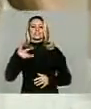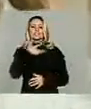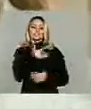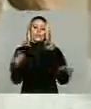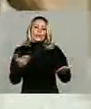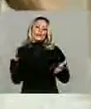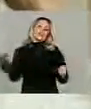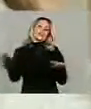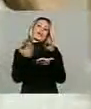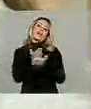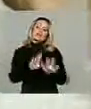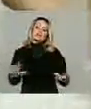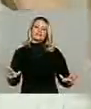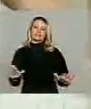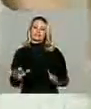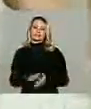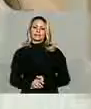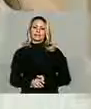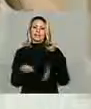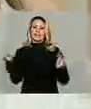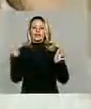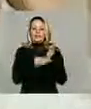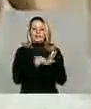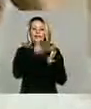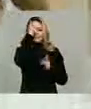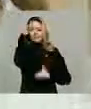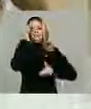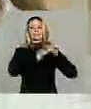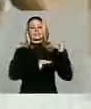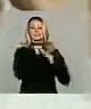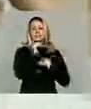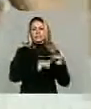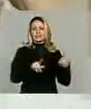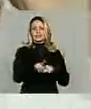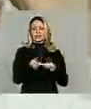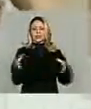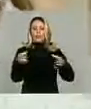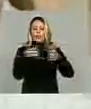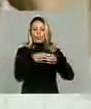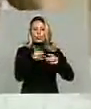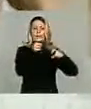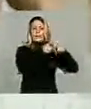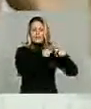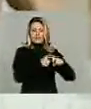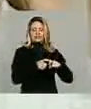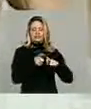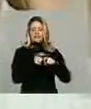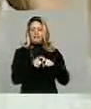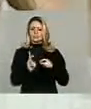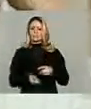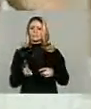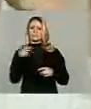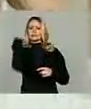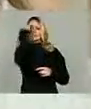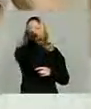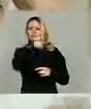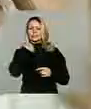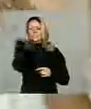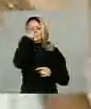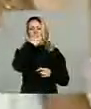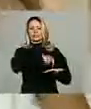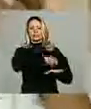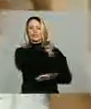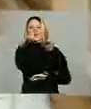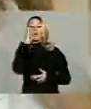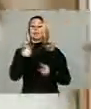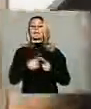atualmente não tem sido feito mais. Então, falta de pessoal de enfermagem, corpo de enfermagem, médicos 24 horas, porque atualmente aqui